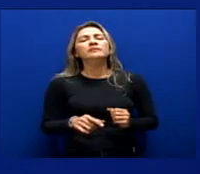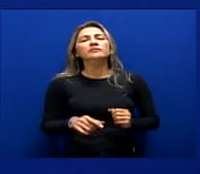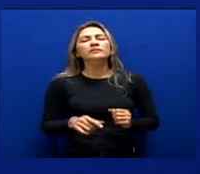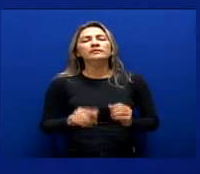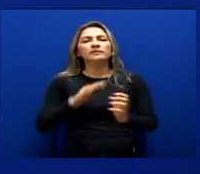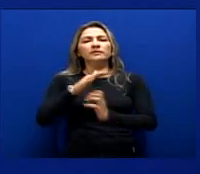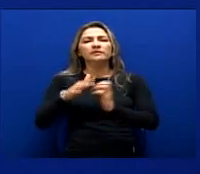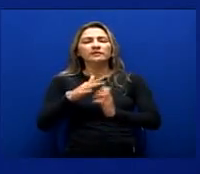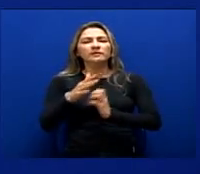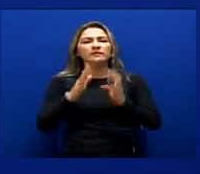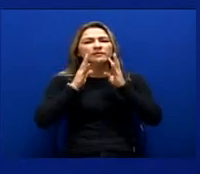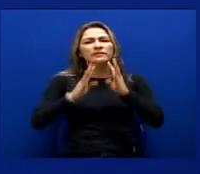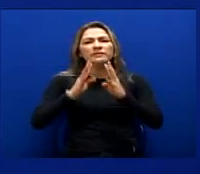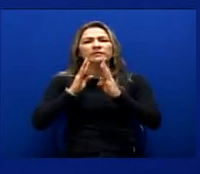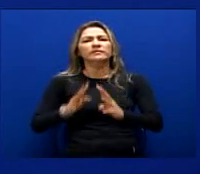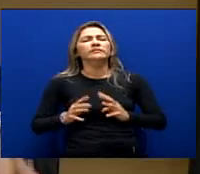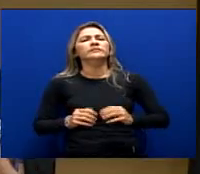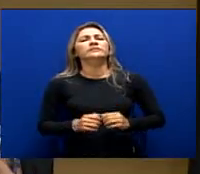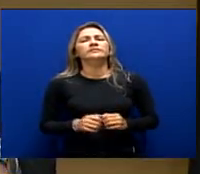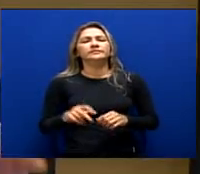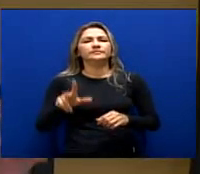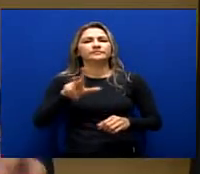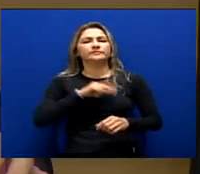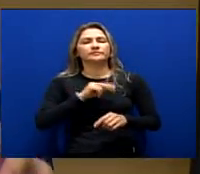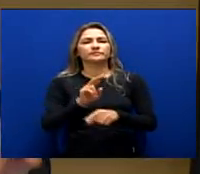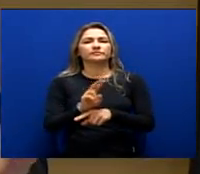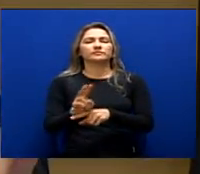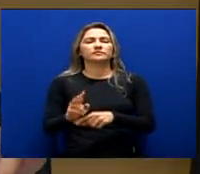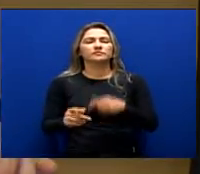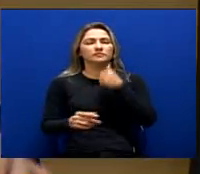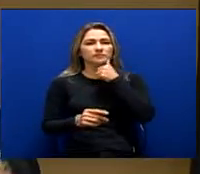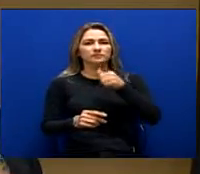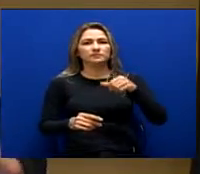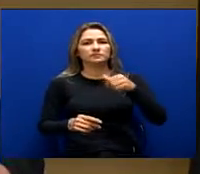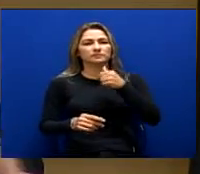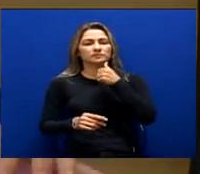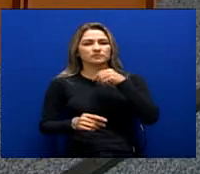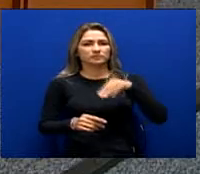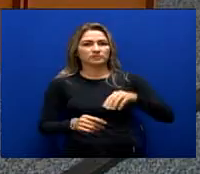muito obrigado é que agradecemos manhã